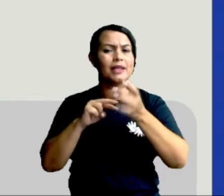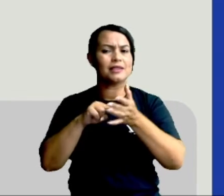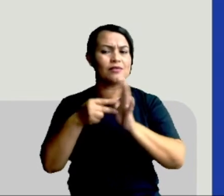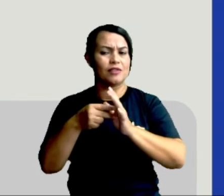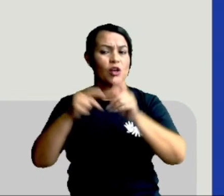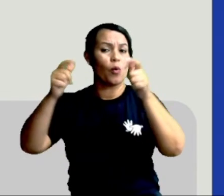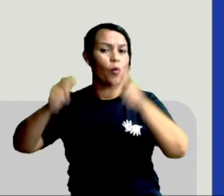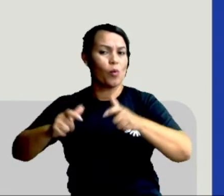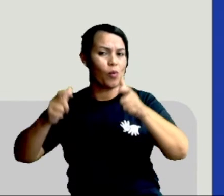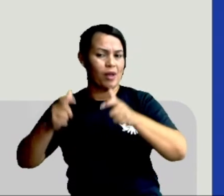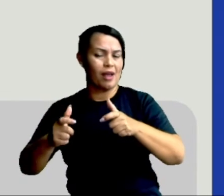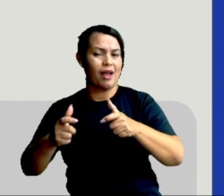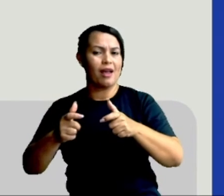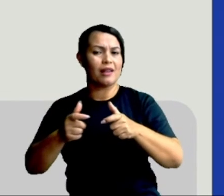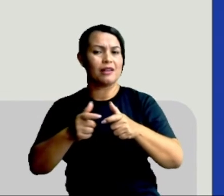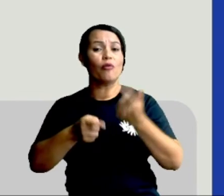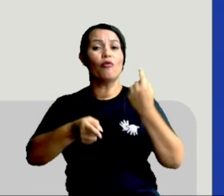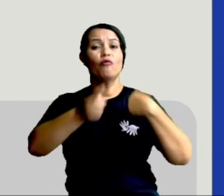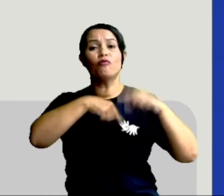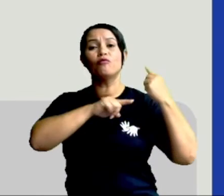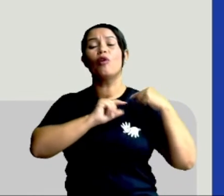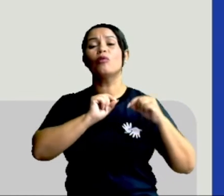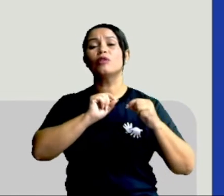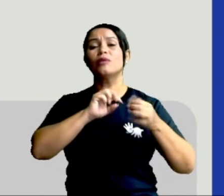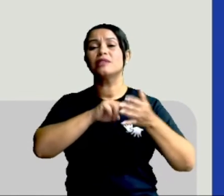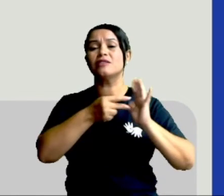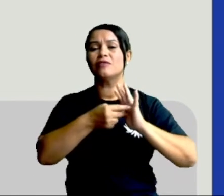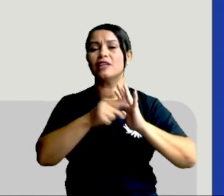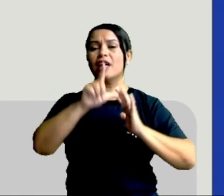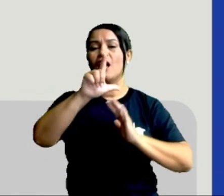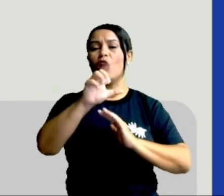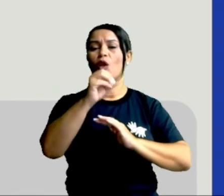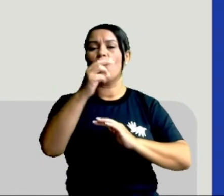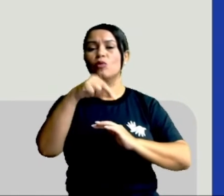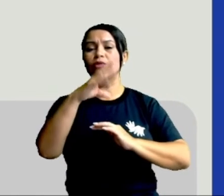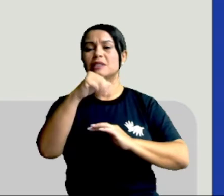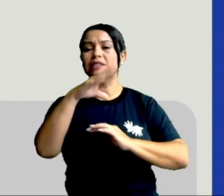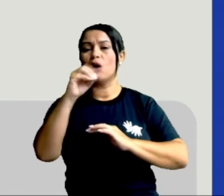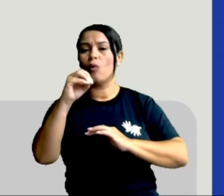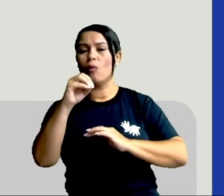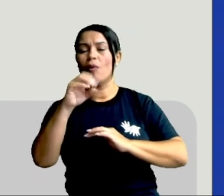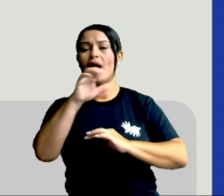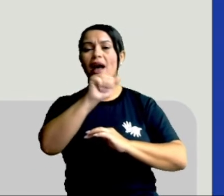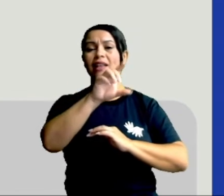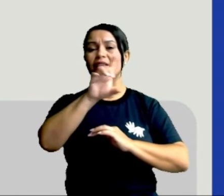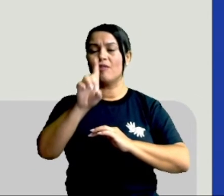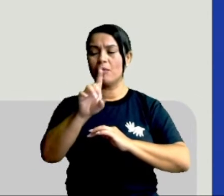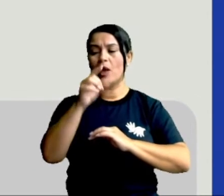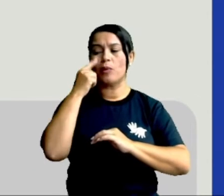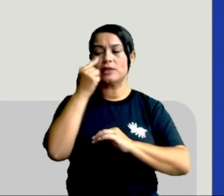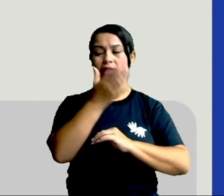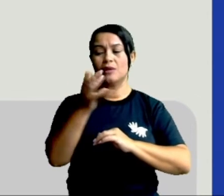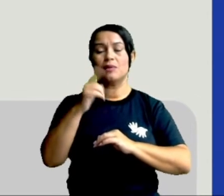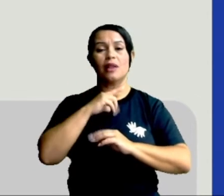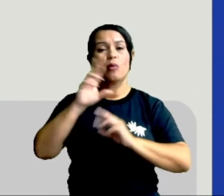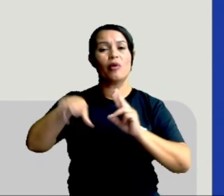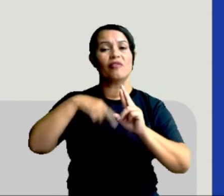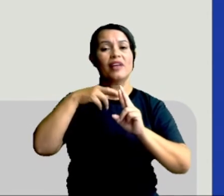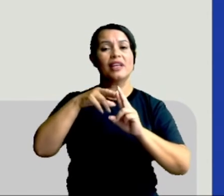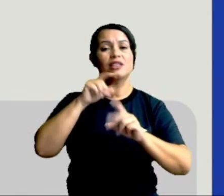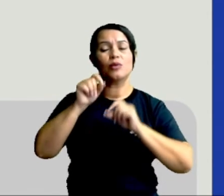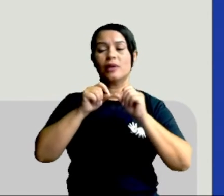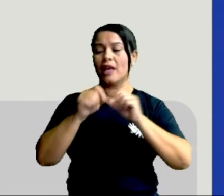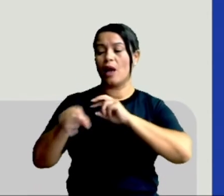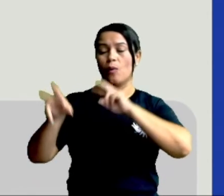lugar, retoma essa locução adverbial, tá? E aí nós temos, nesse exemplo, o advérbio ali se referindo